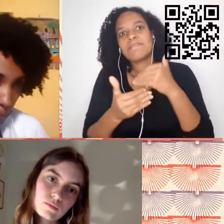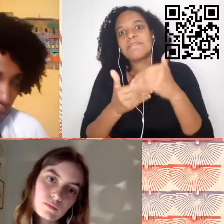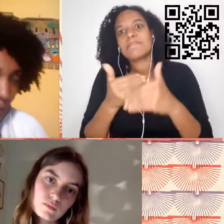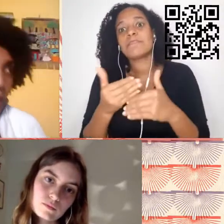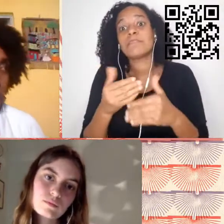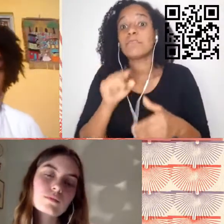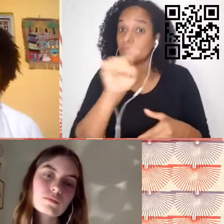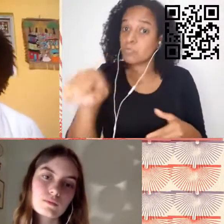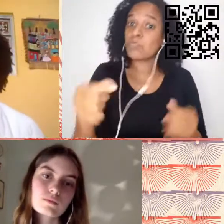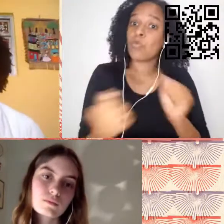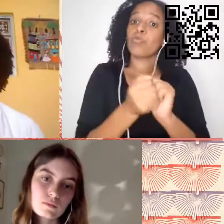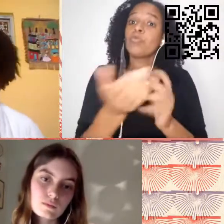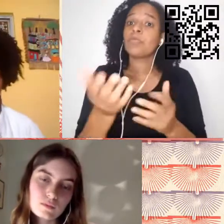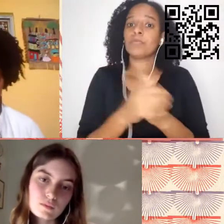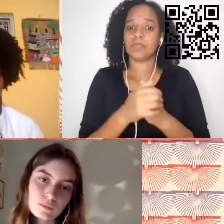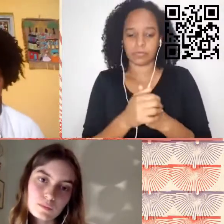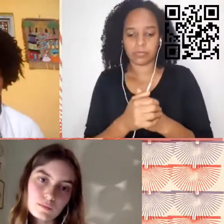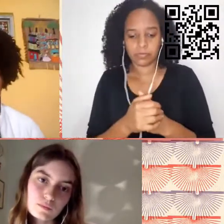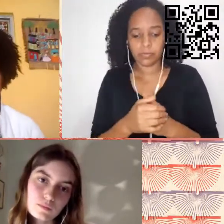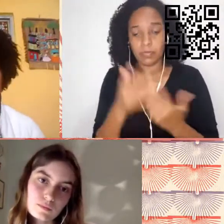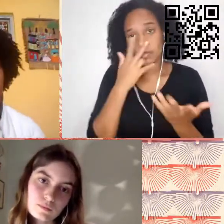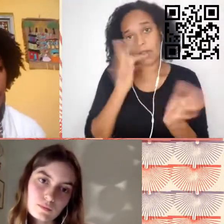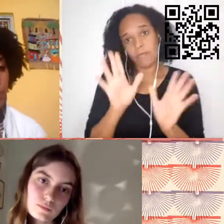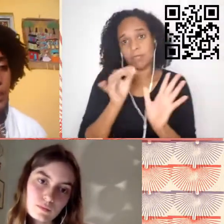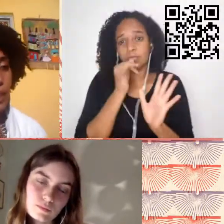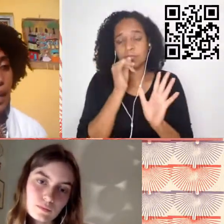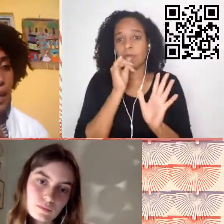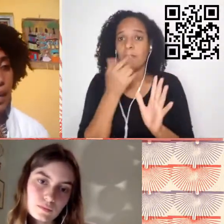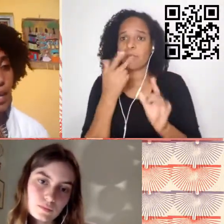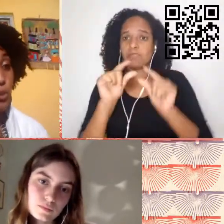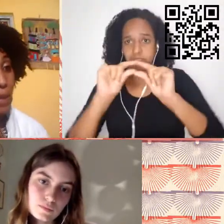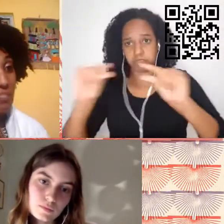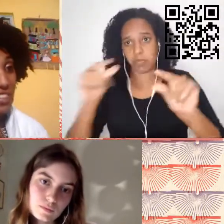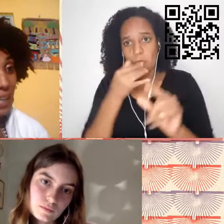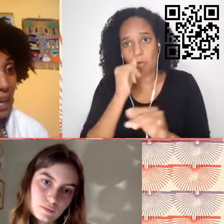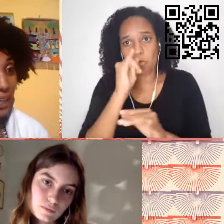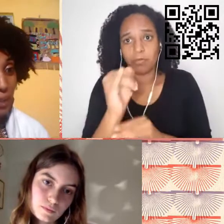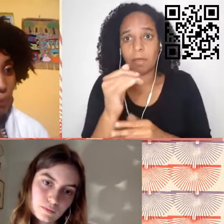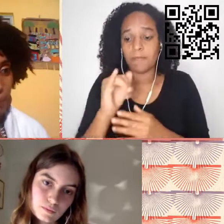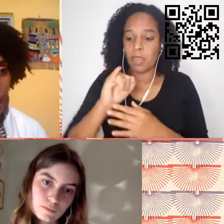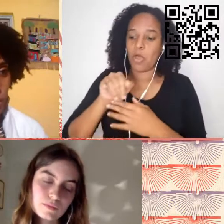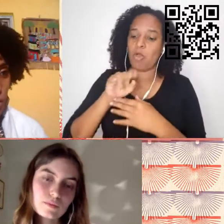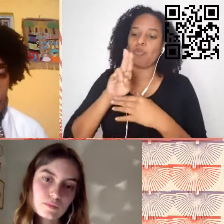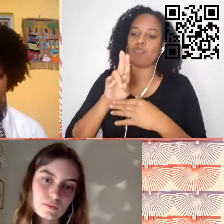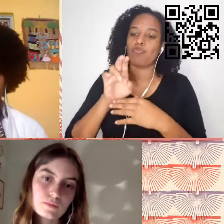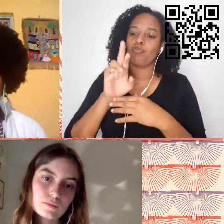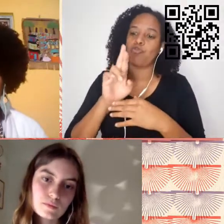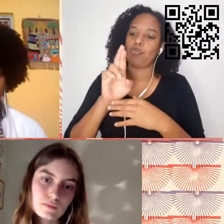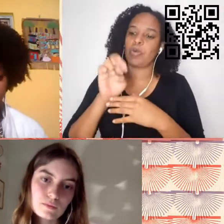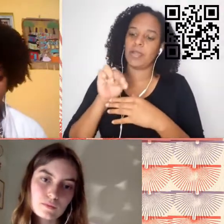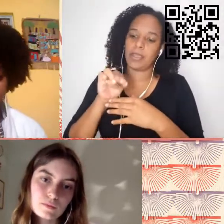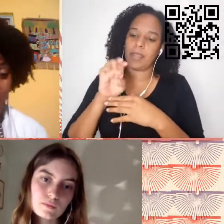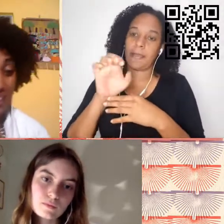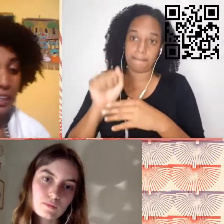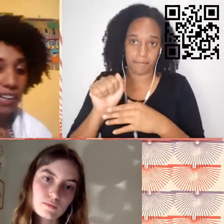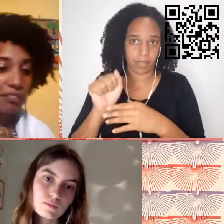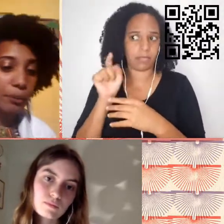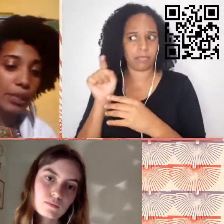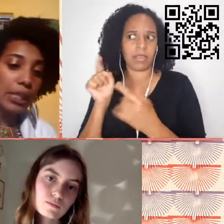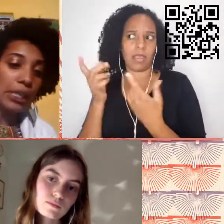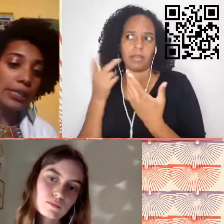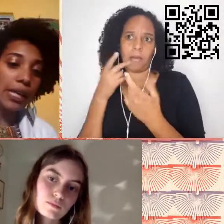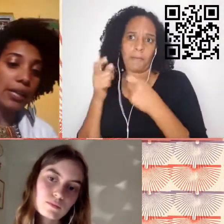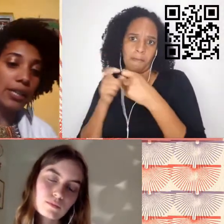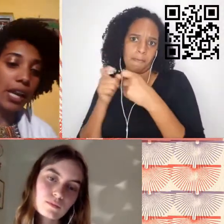vocês. E aí eu vou citar uma fala que é da Jurema Werneck, uma médica, comunicadora, professora